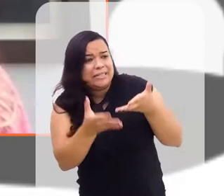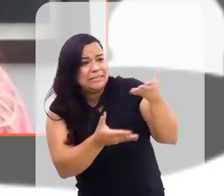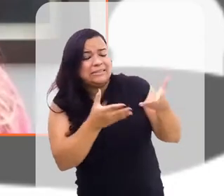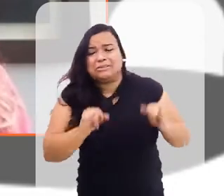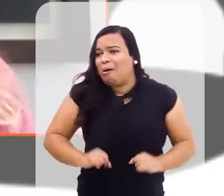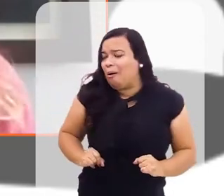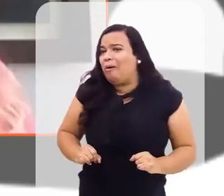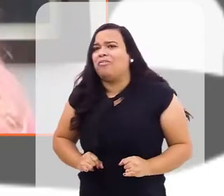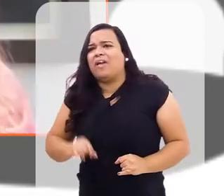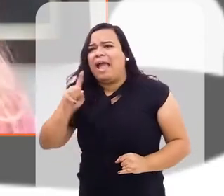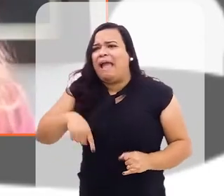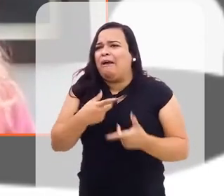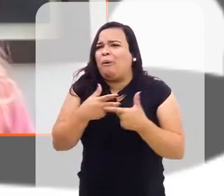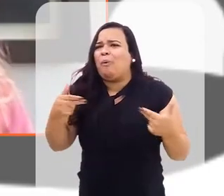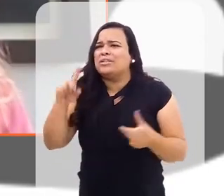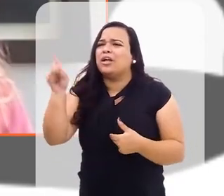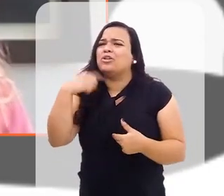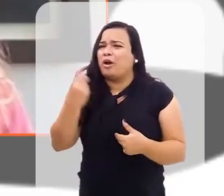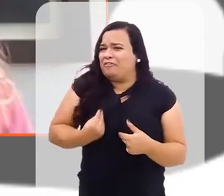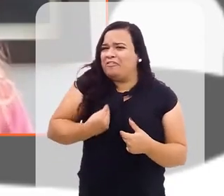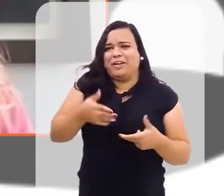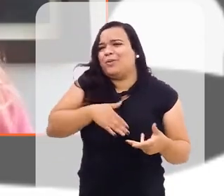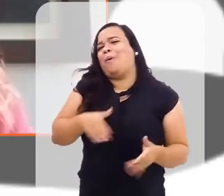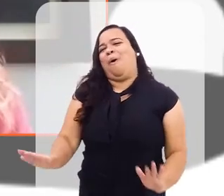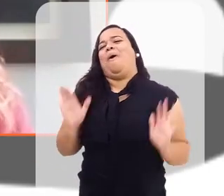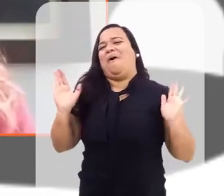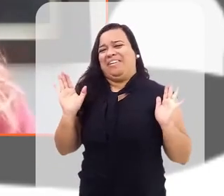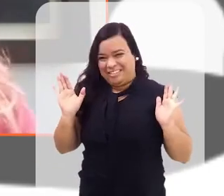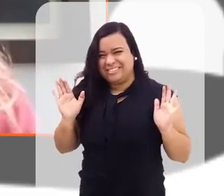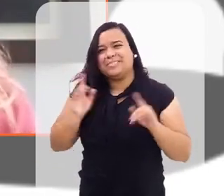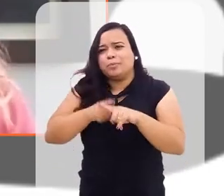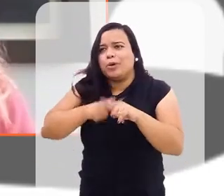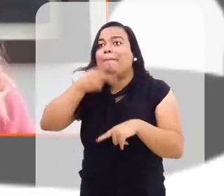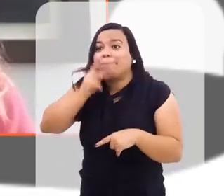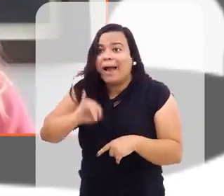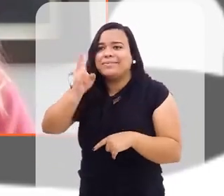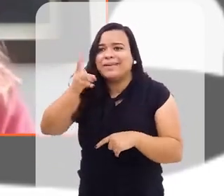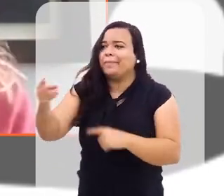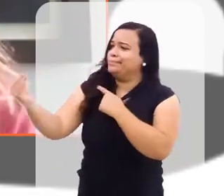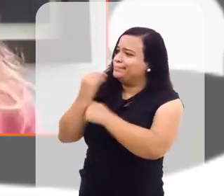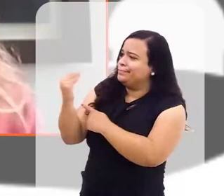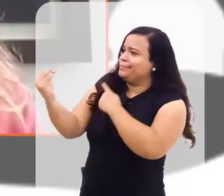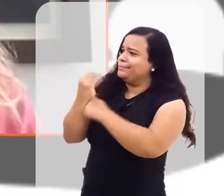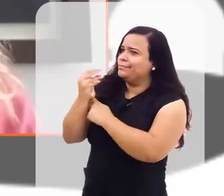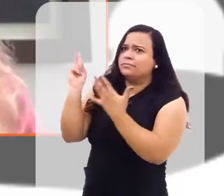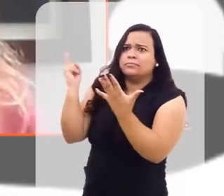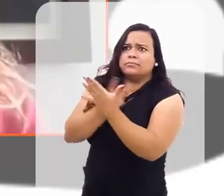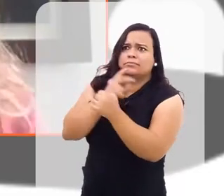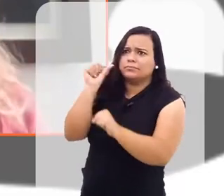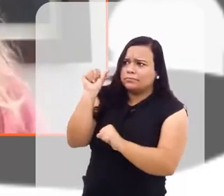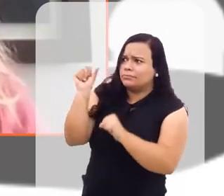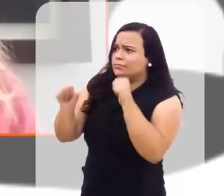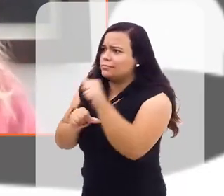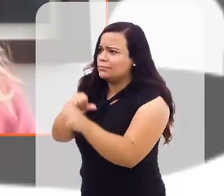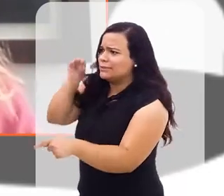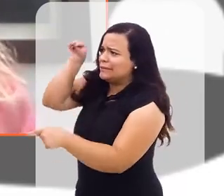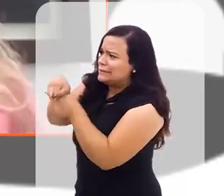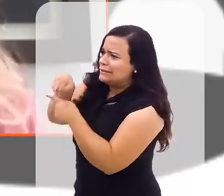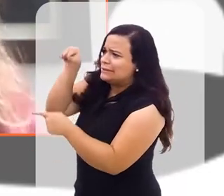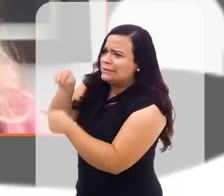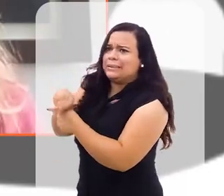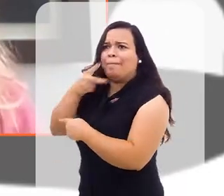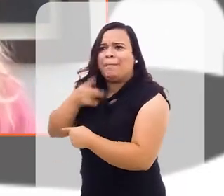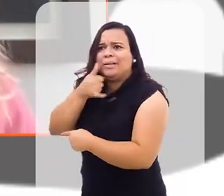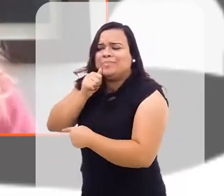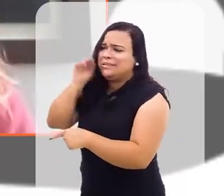situação que a gente não gosta de viver, né? Porque os pais sempre cuidaram da gente, né? E de uma hora para outra você tem que mudar esse jogo e